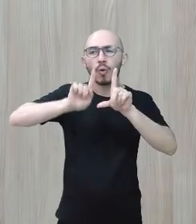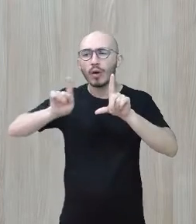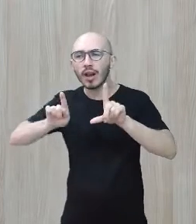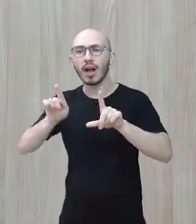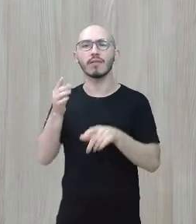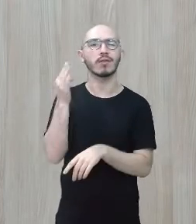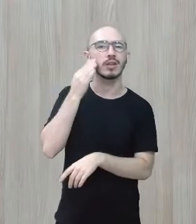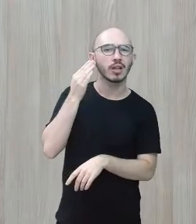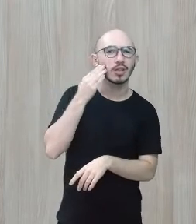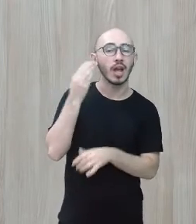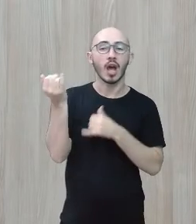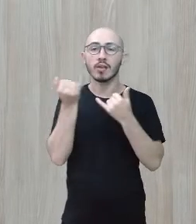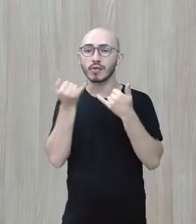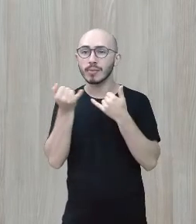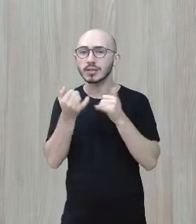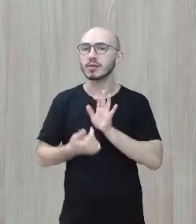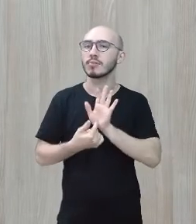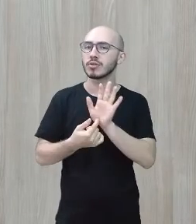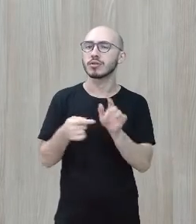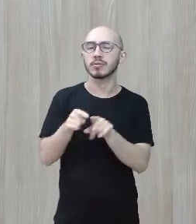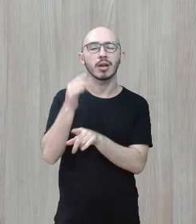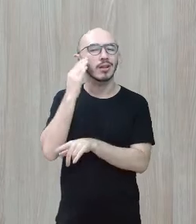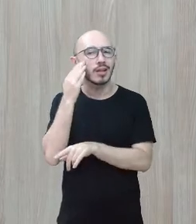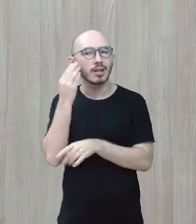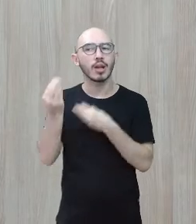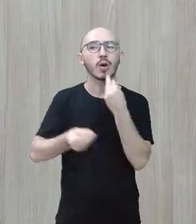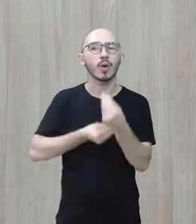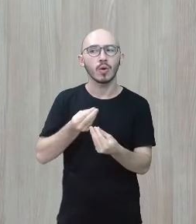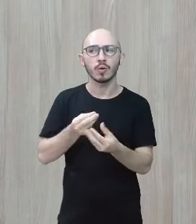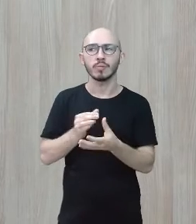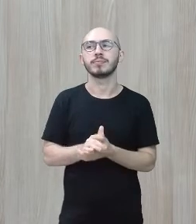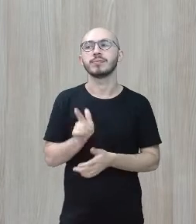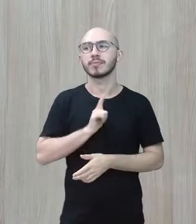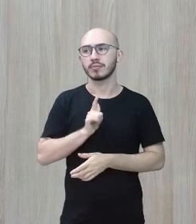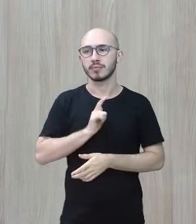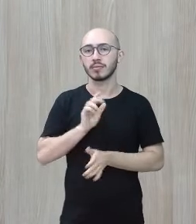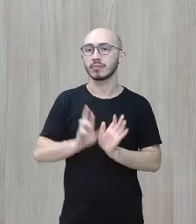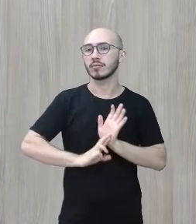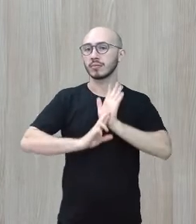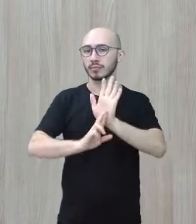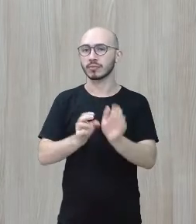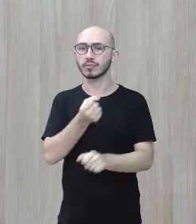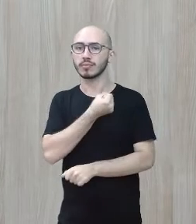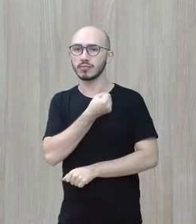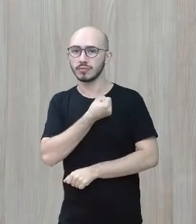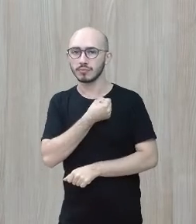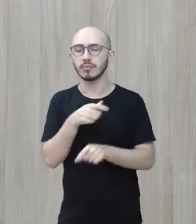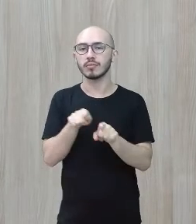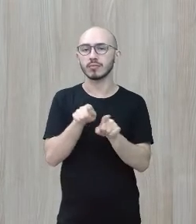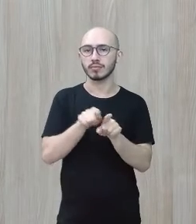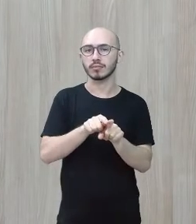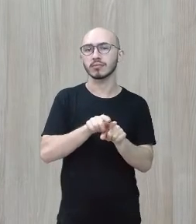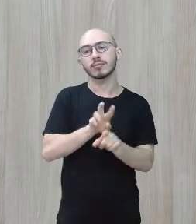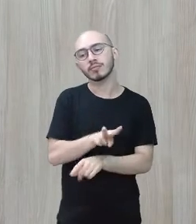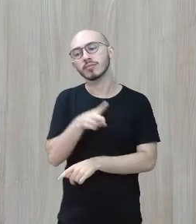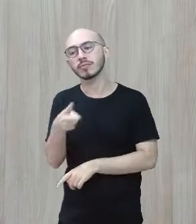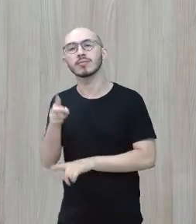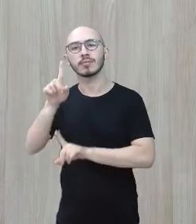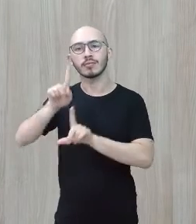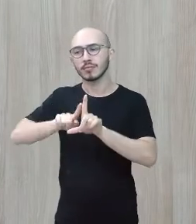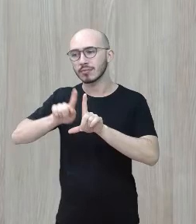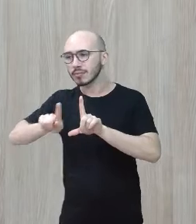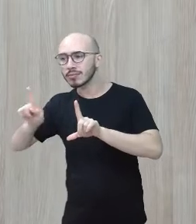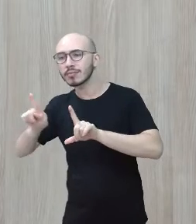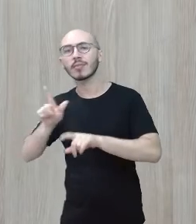da informação que a gente vai estar tentando traduzir em representação numérica, em representação gráfica, lá na playlist